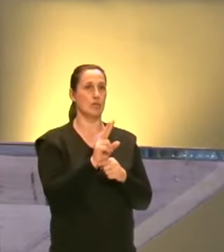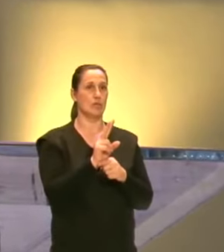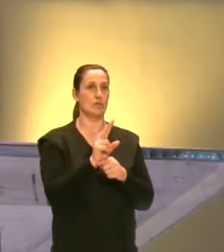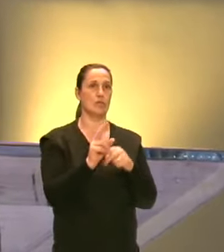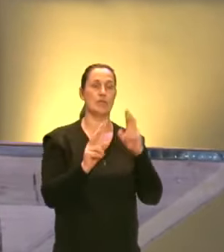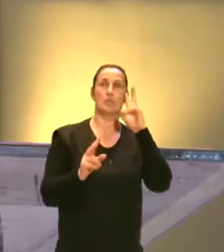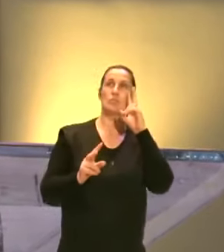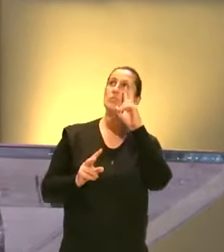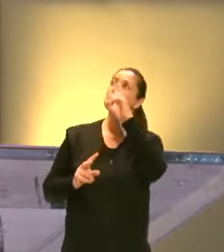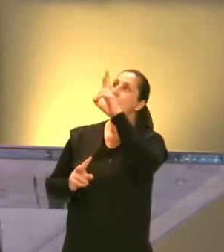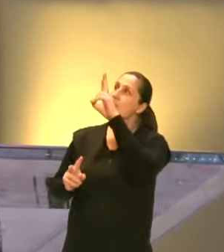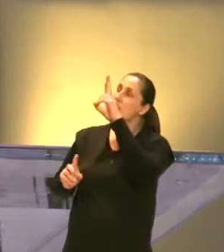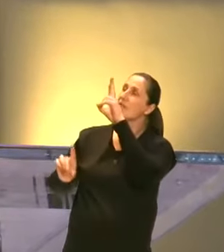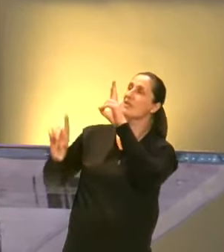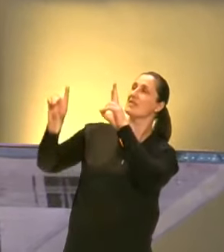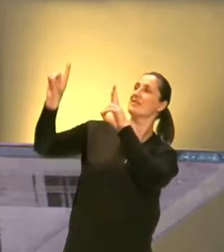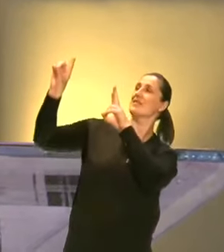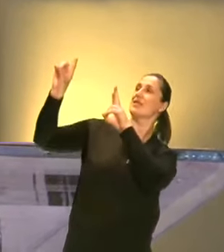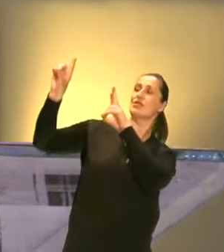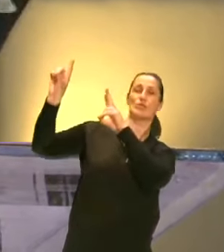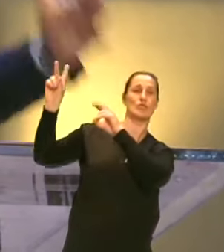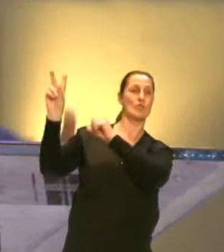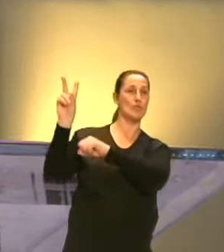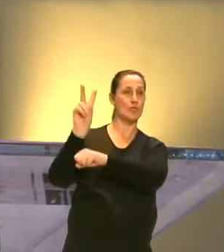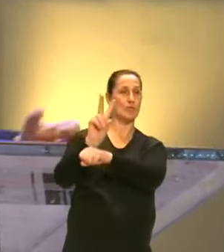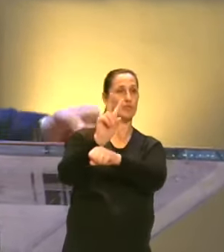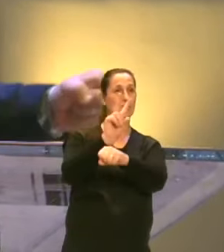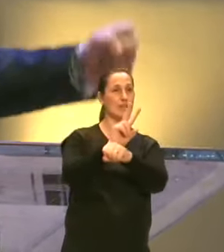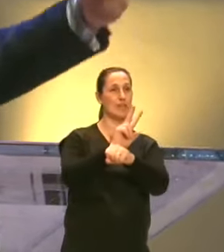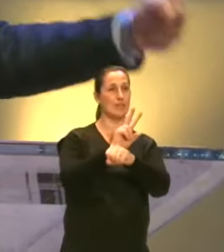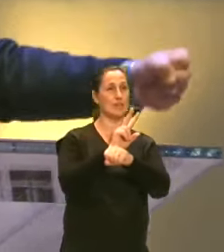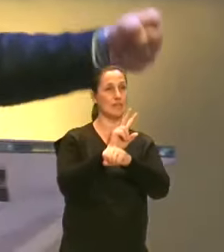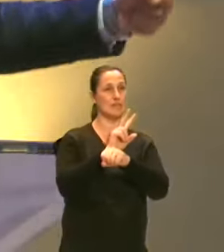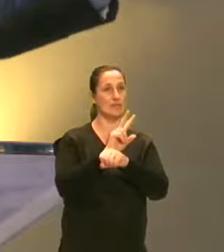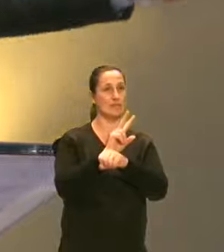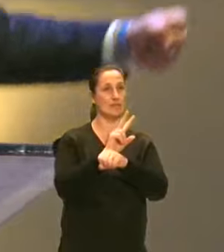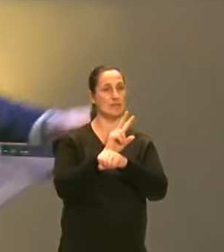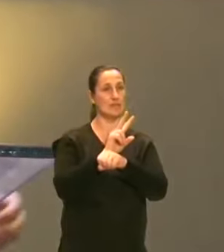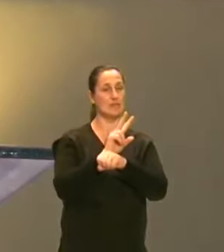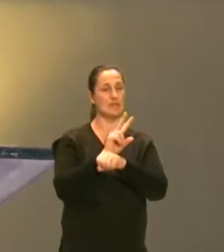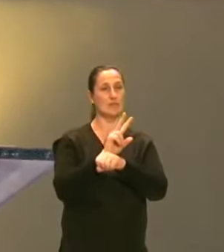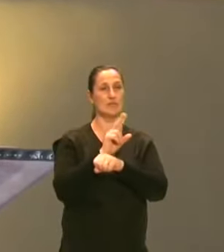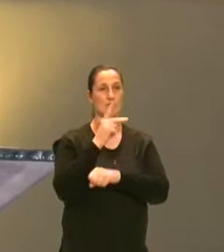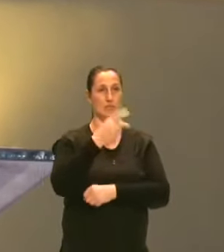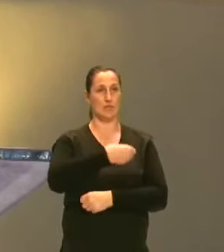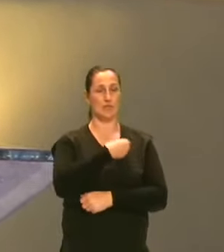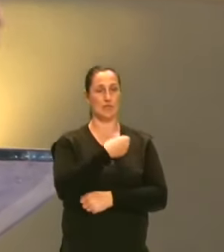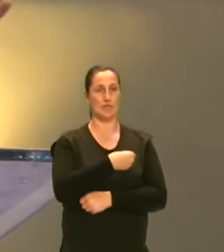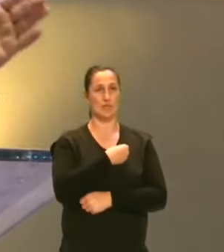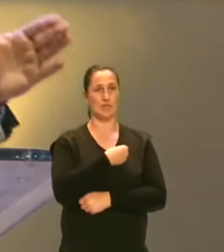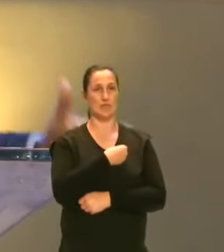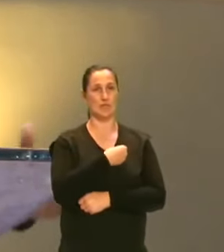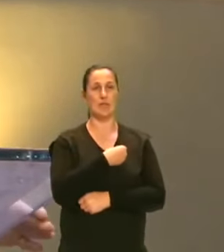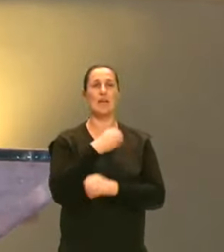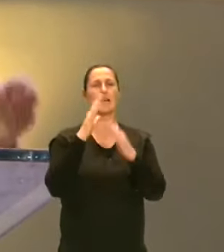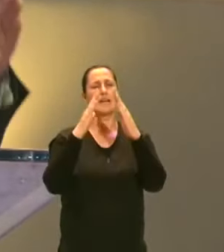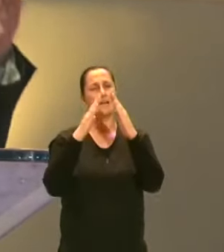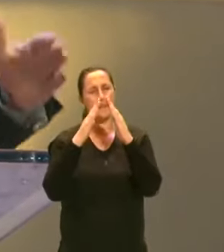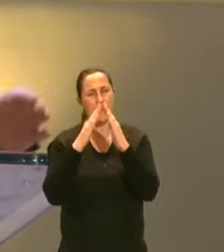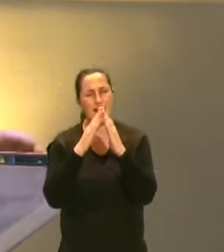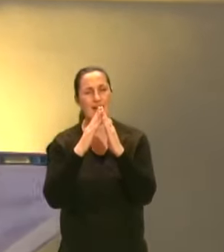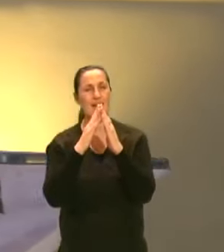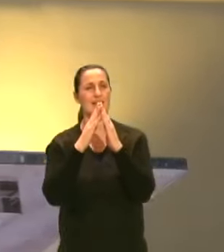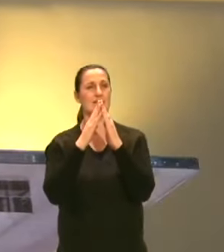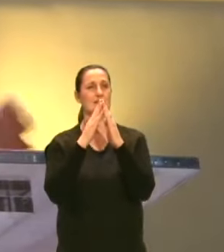veja o Deus que está cuidando de você. Eleve os teus olhos e veja a proteção de Deus sobre a tua vida, sobre a tua casa, sobre